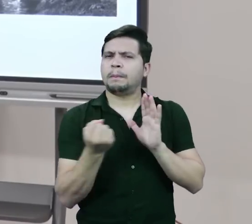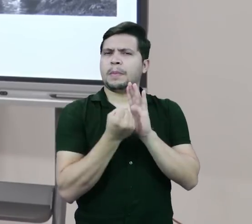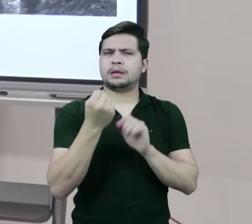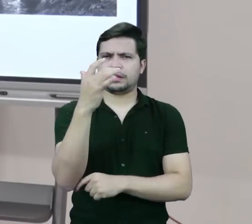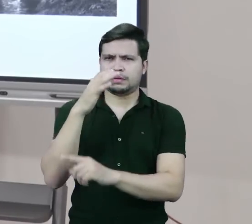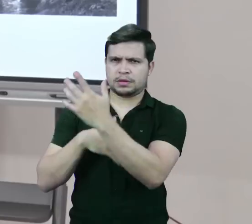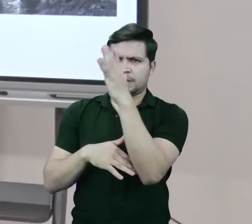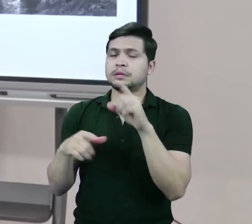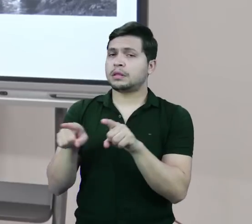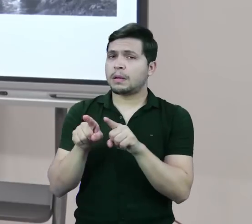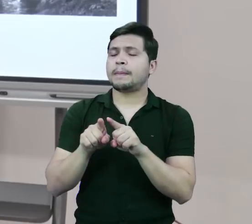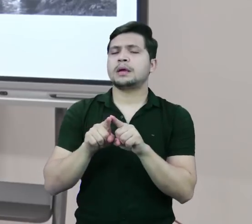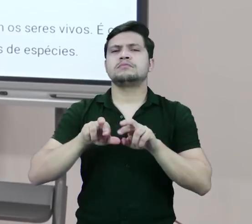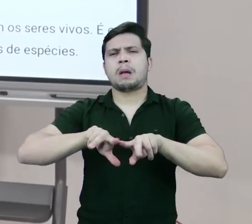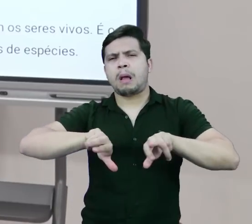de vida, tá bom?